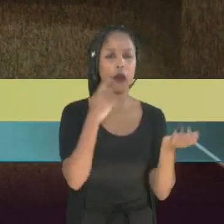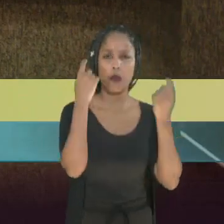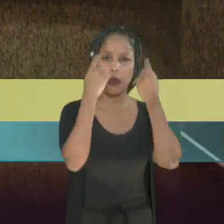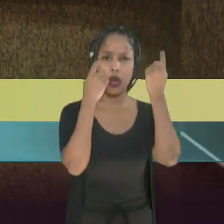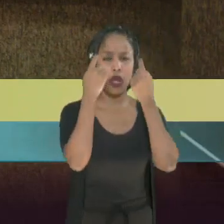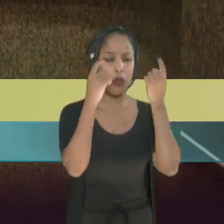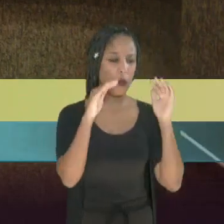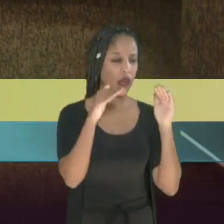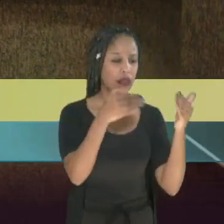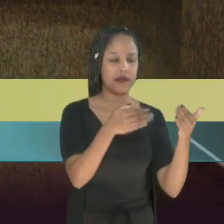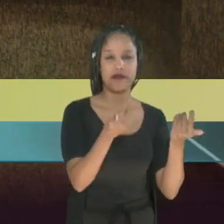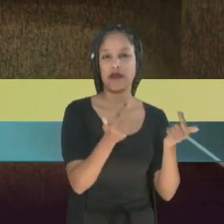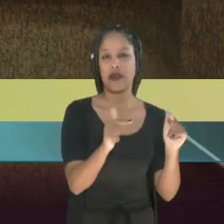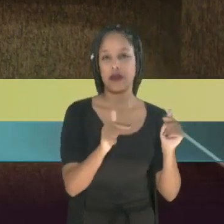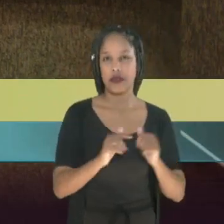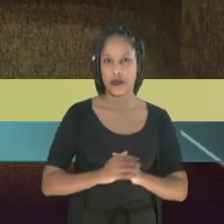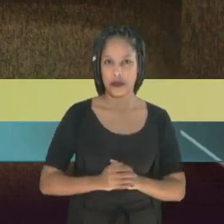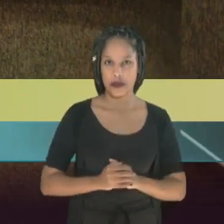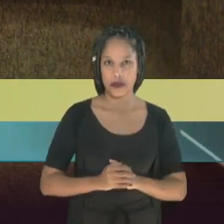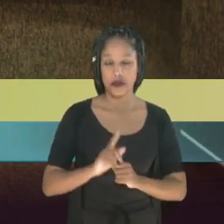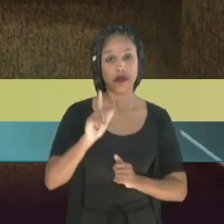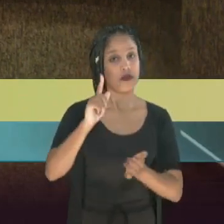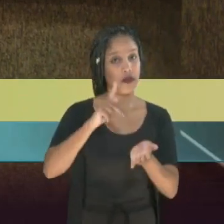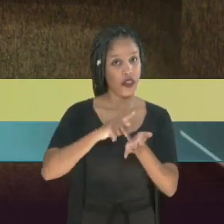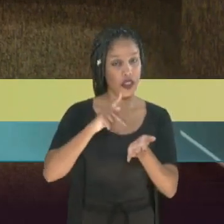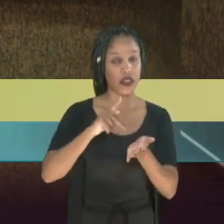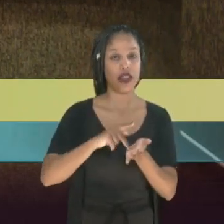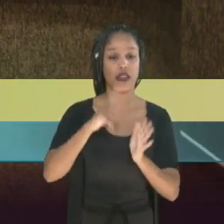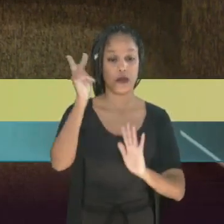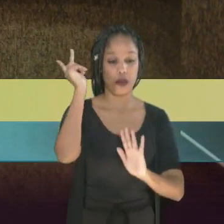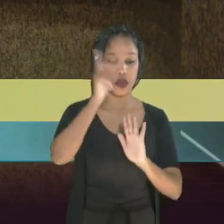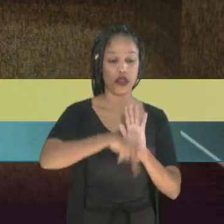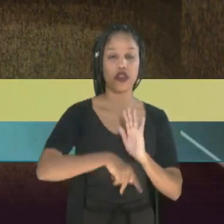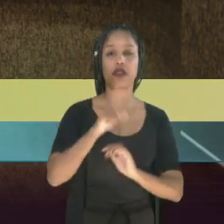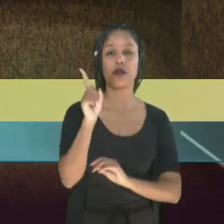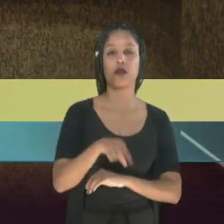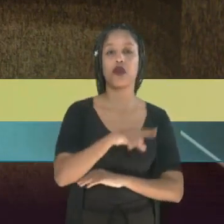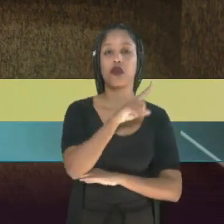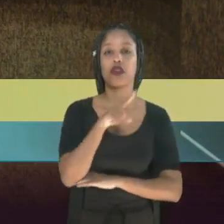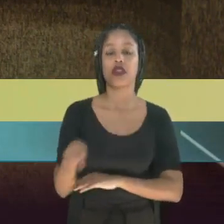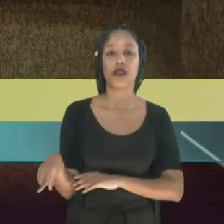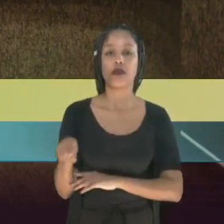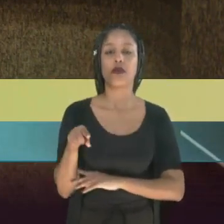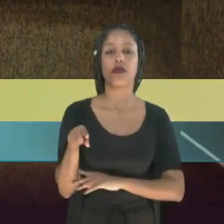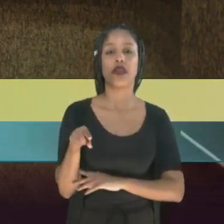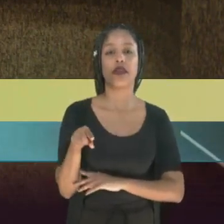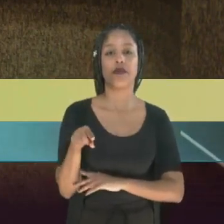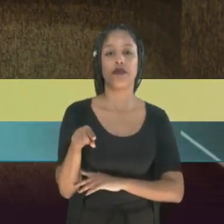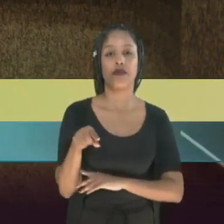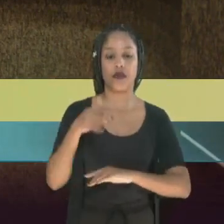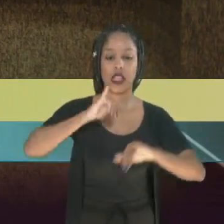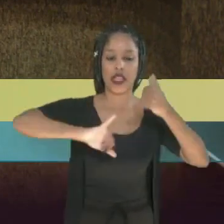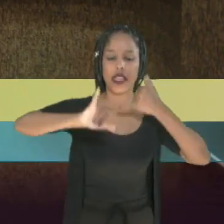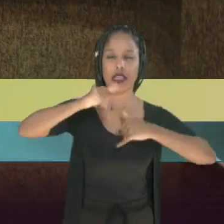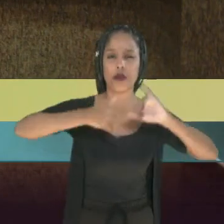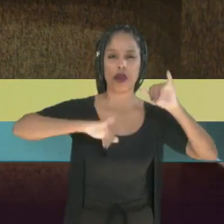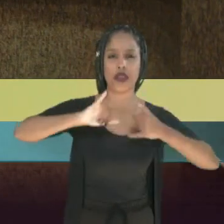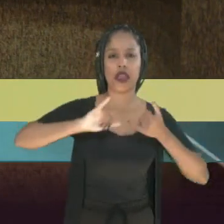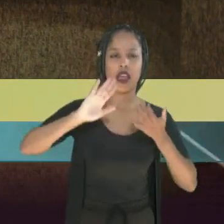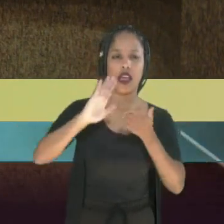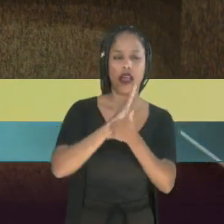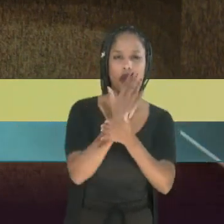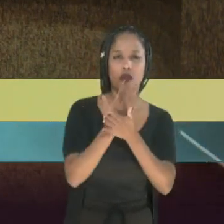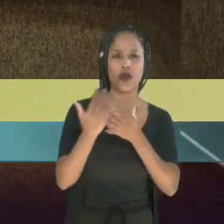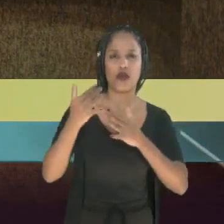É bem verdade que apresentamos um projeto que proíbe a utilização de um princípio ativo utilizado em alguns